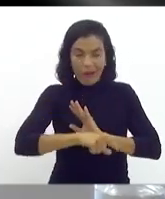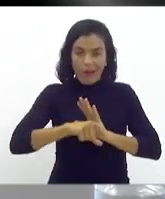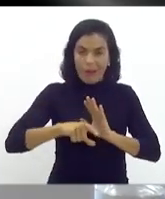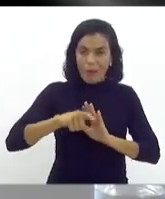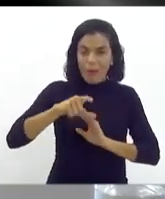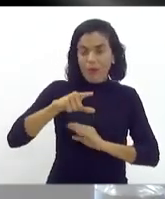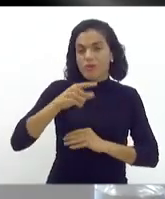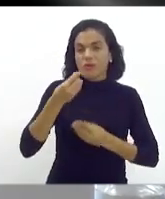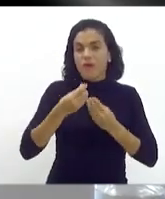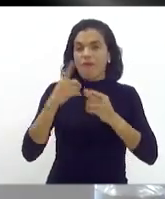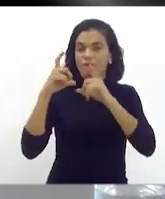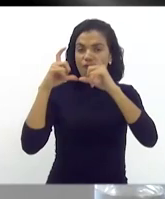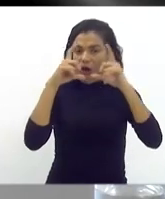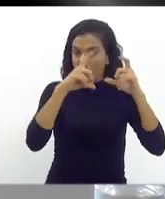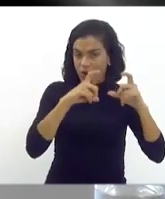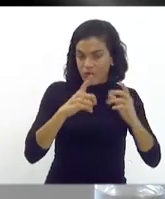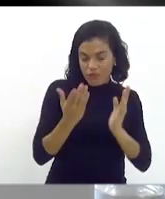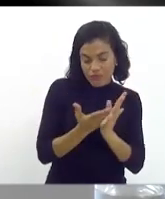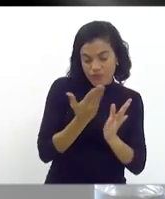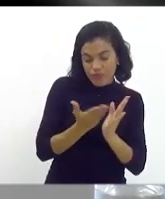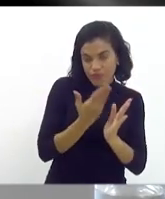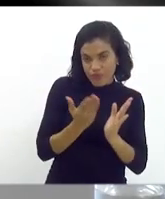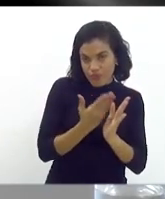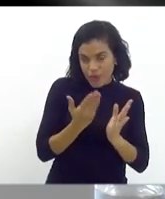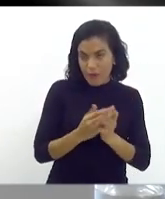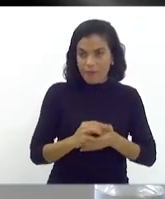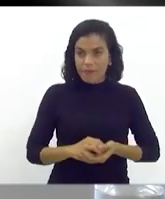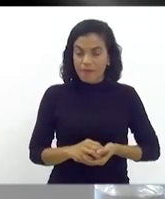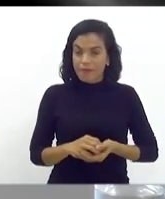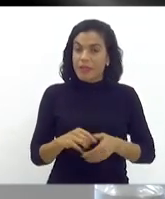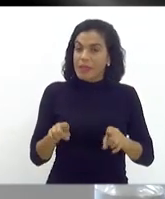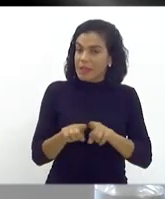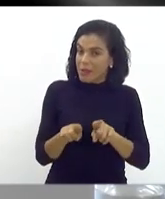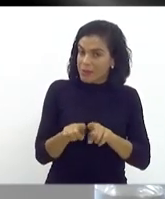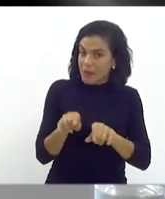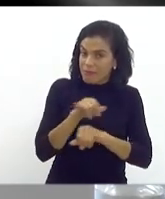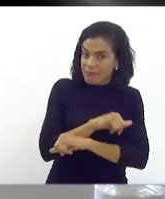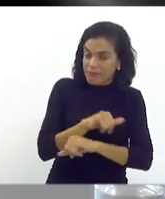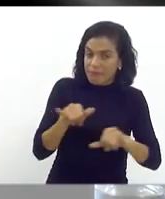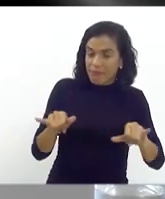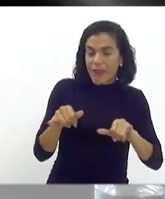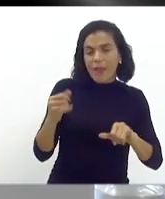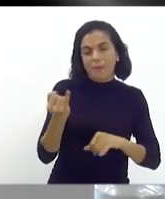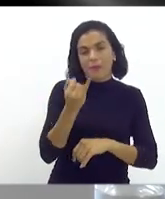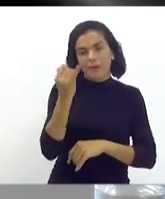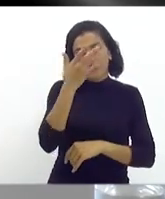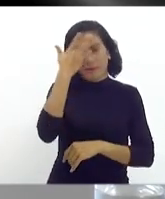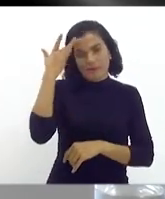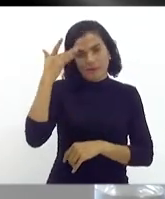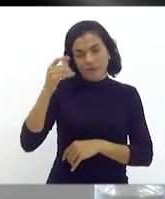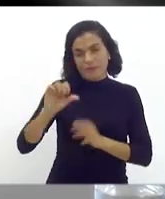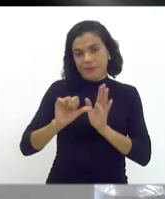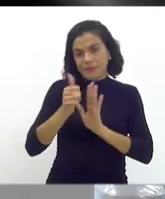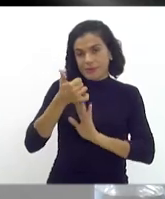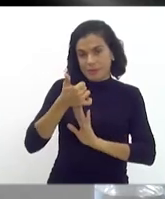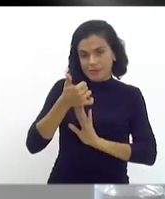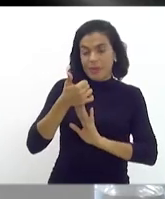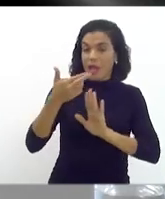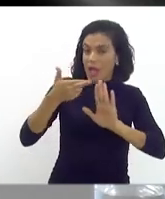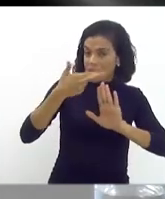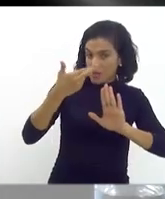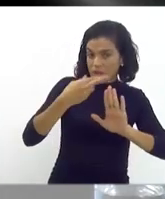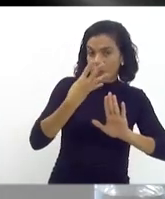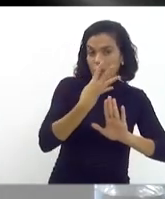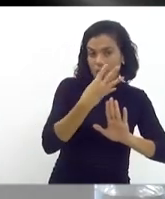eh ressaltar que é importante que a pessoa primeiro né isso consta da resolução